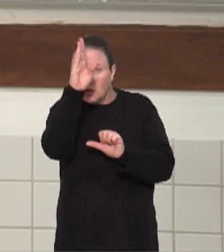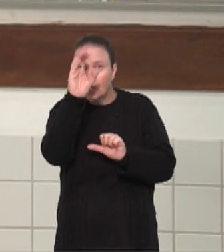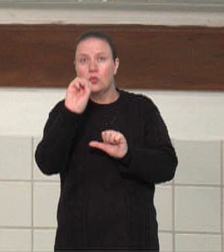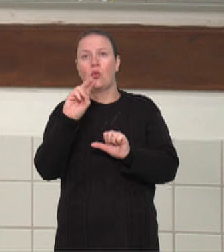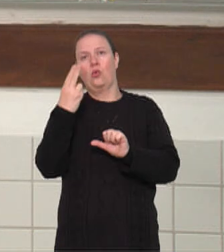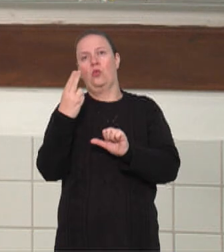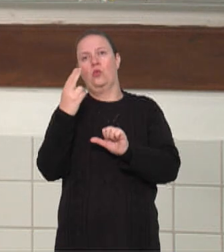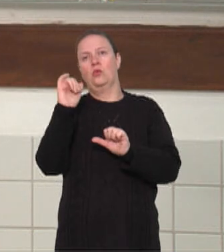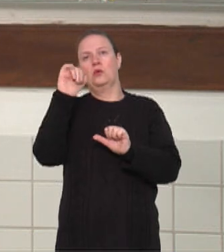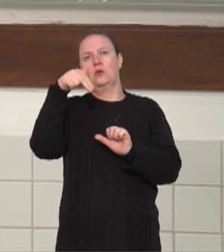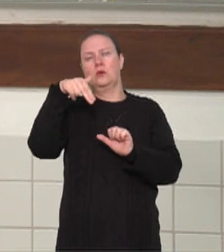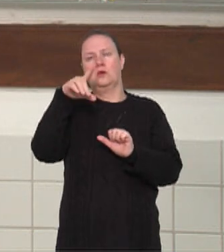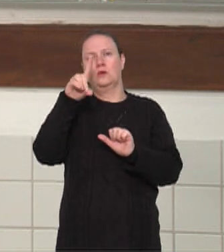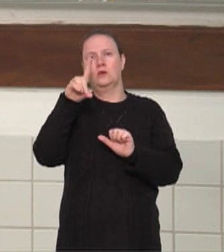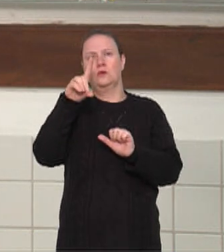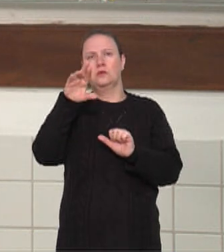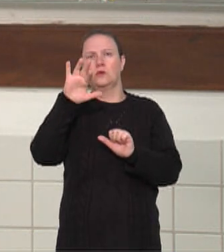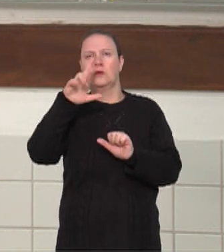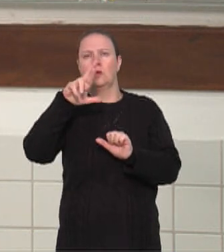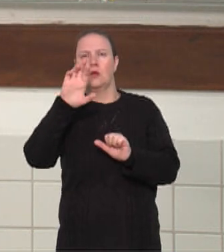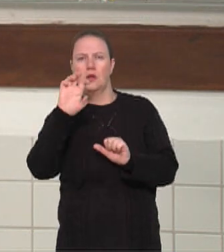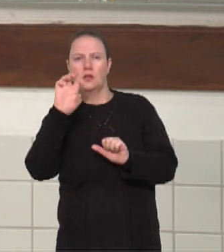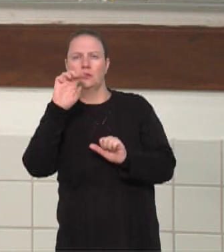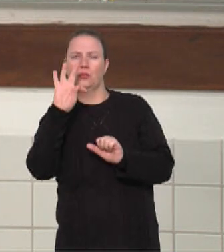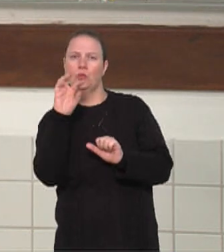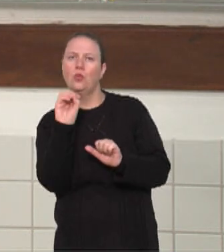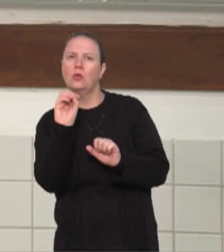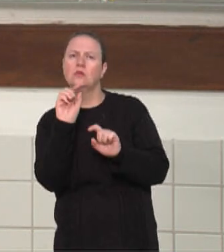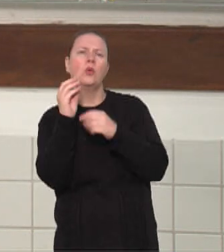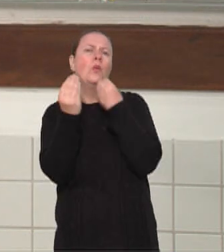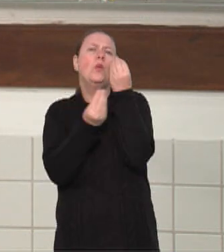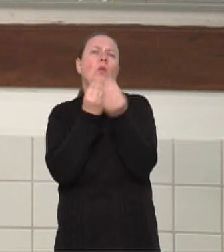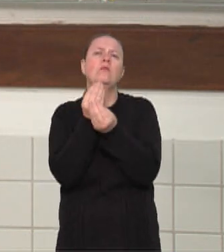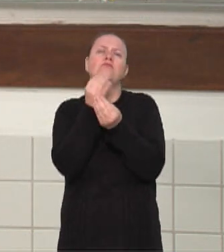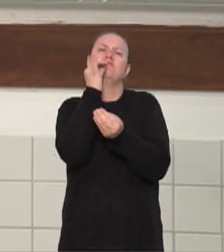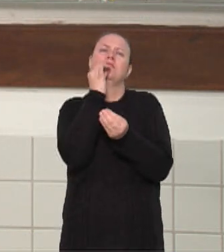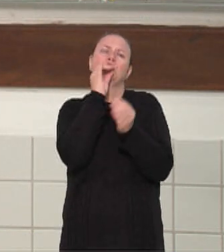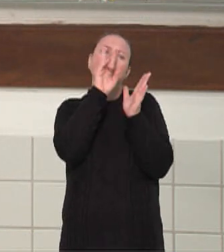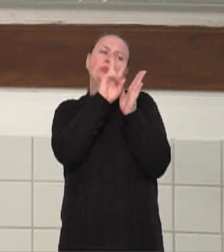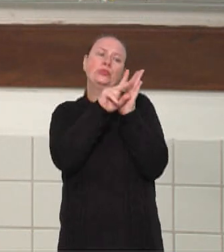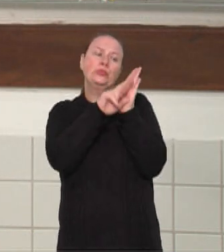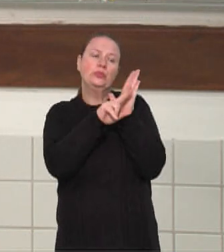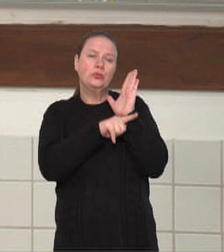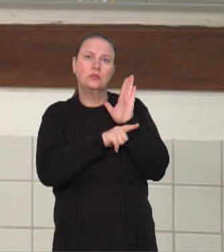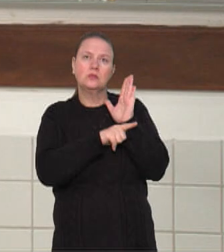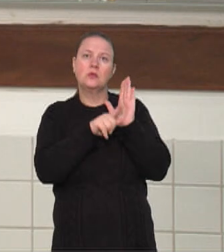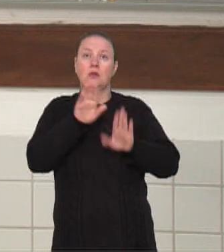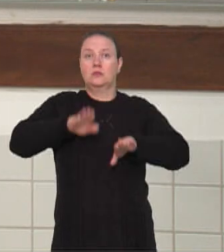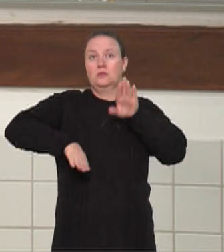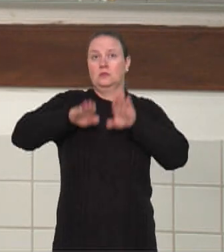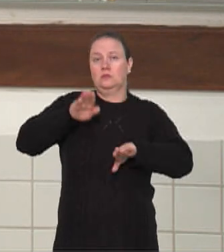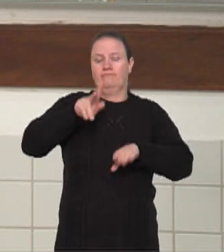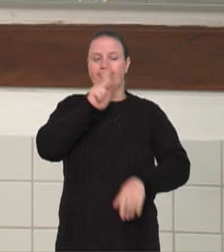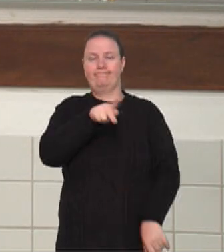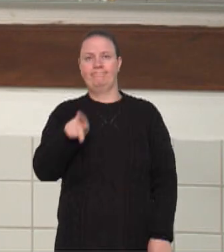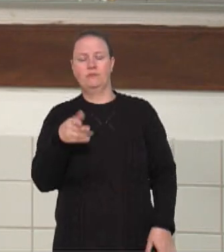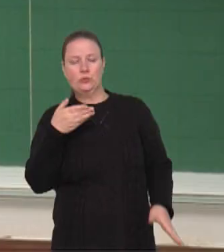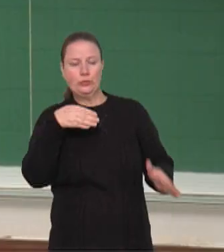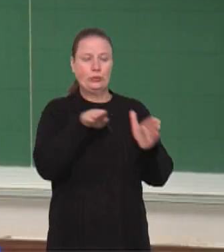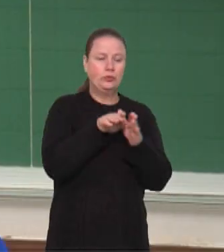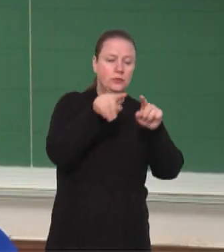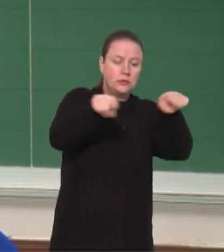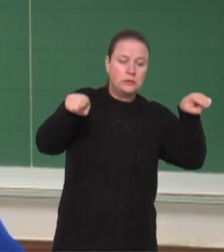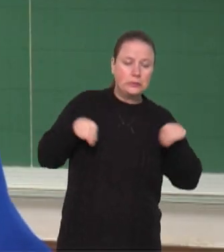ou de alguém para o discurso indireto. A gente pode ter vários exemplos. De repente, a professora chega na